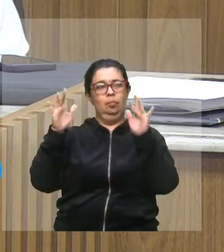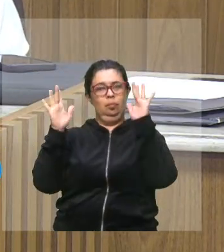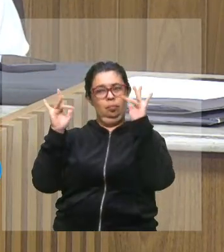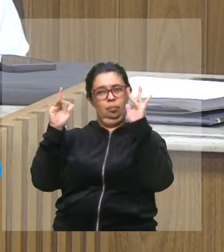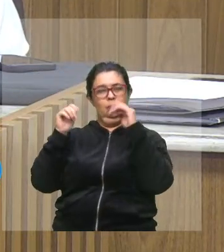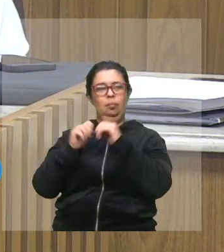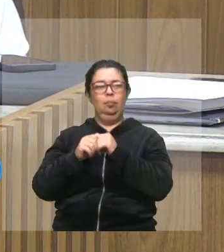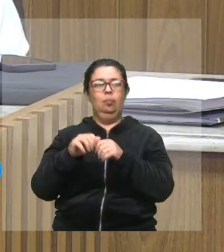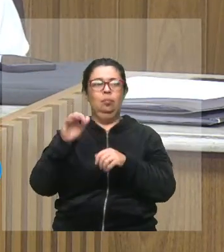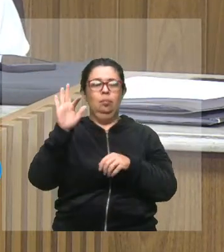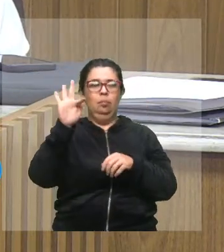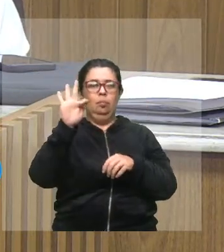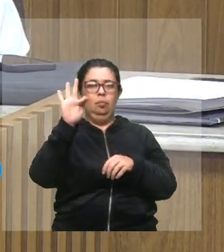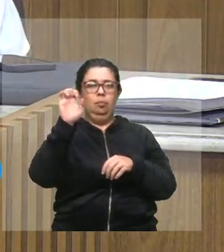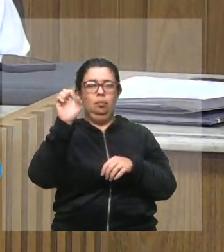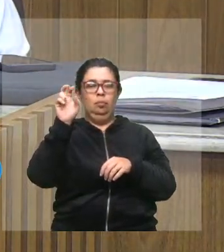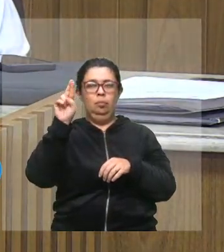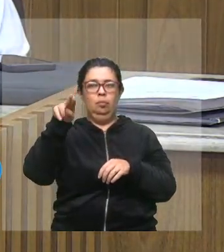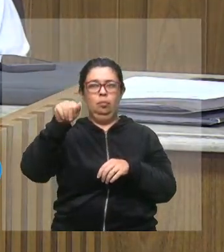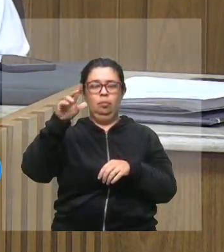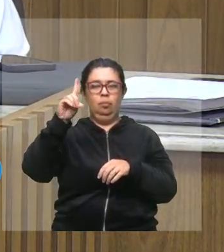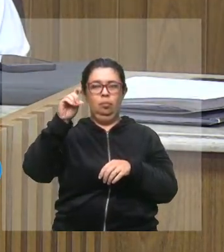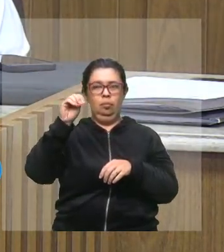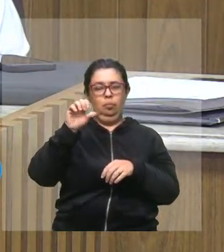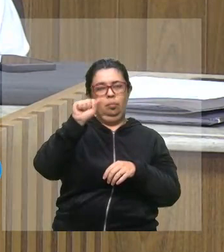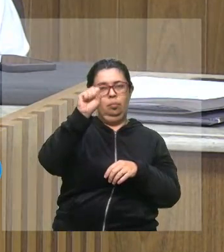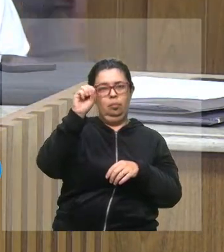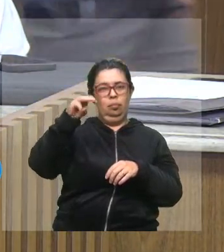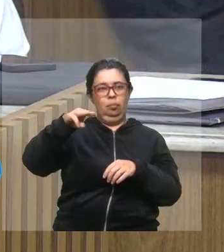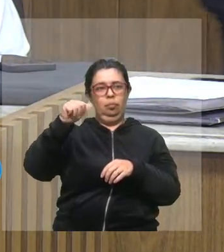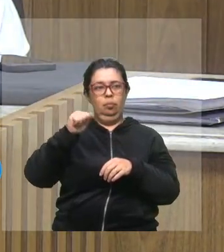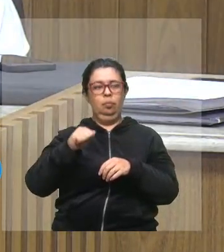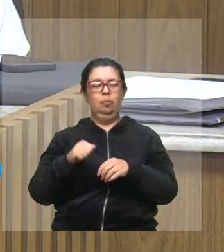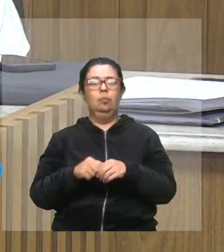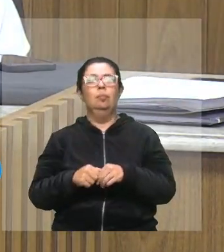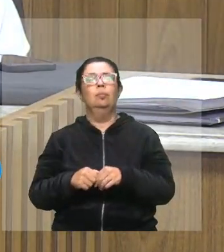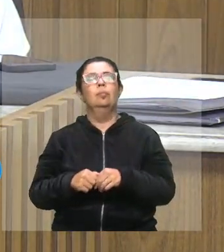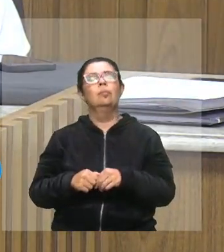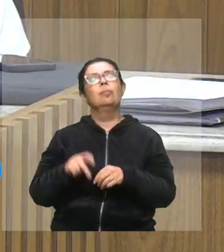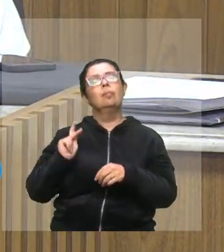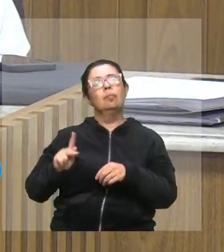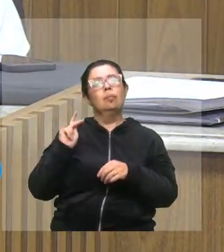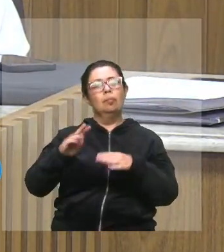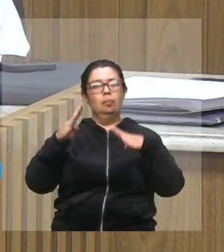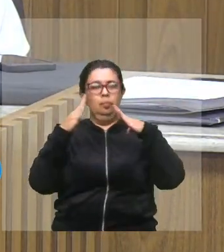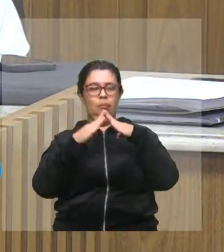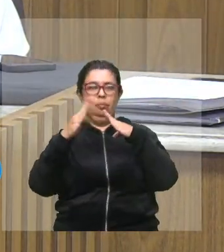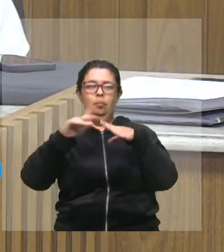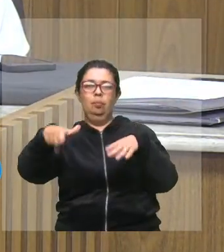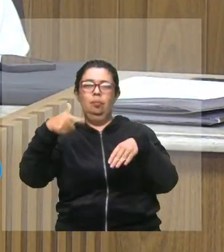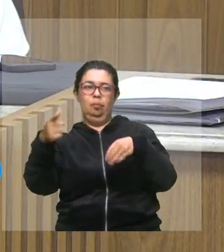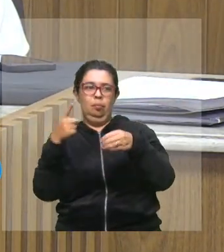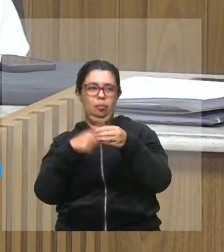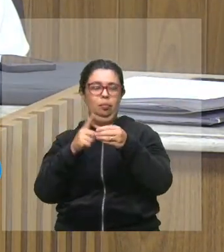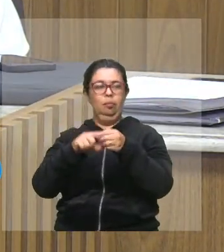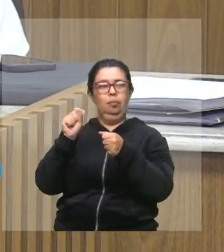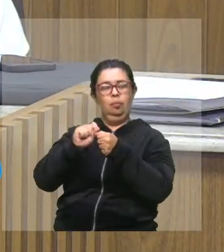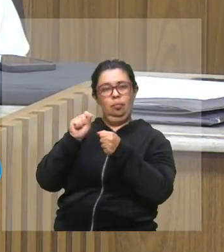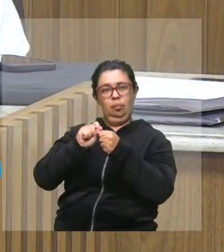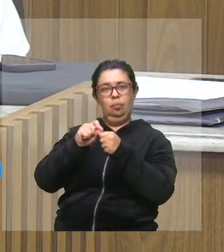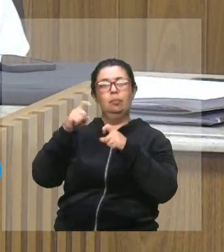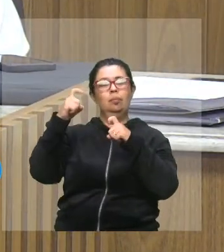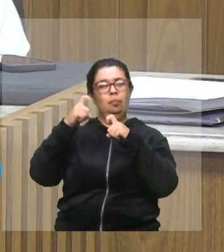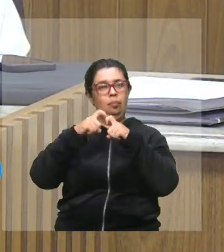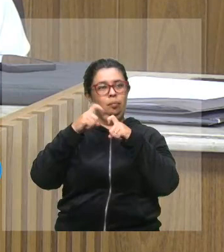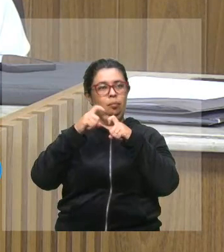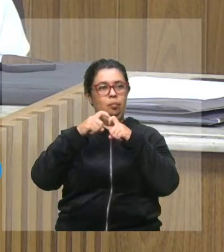assisense, o Fernando Soma. Morou toda a sua vida no estado de Minas Gerais, graduada em medicina pela Universidade